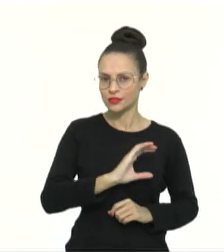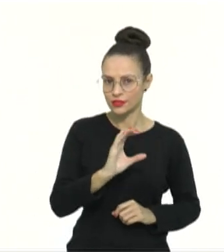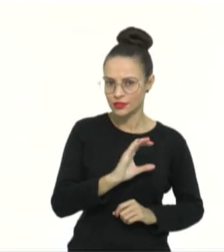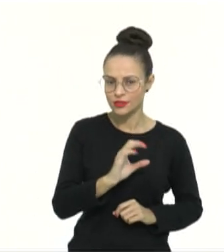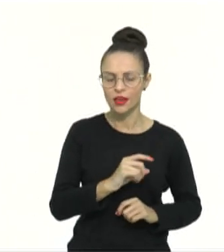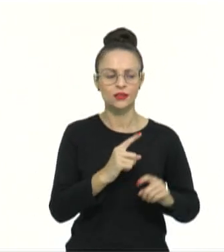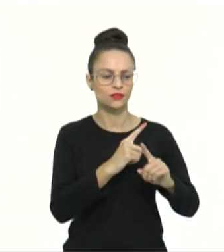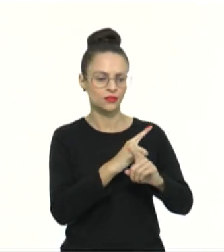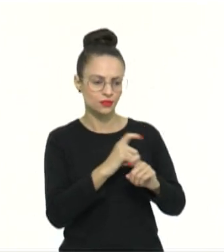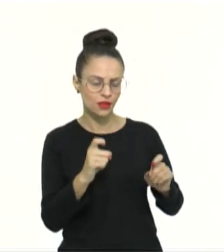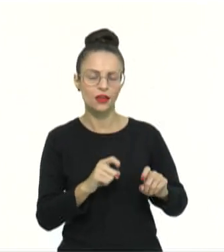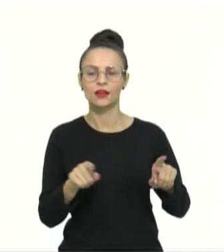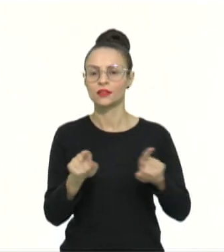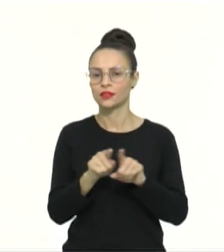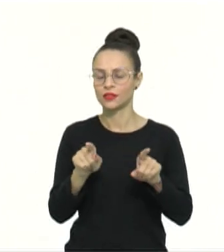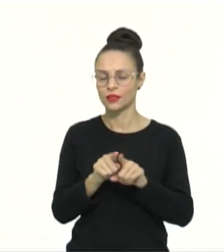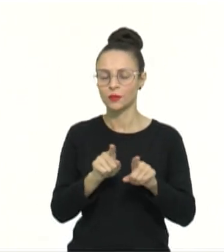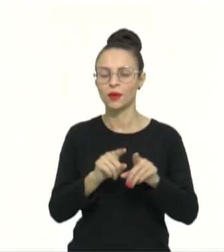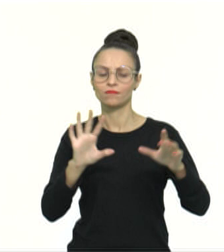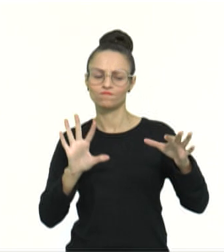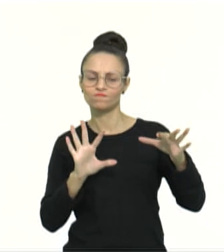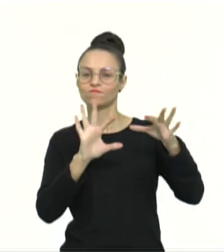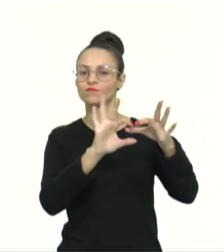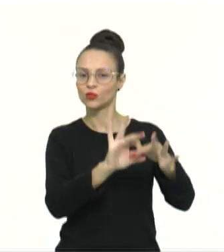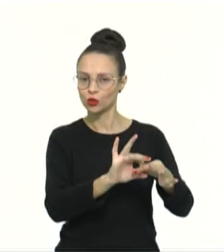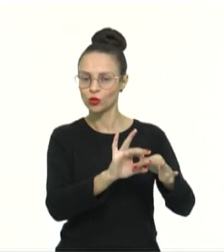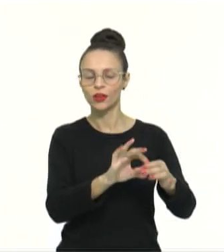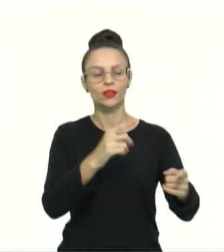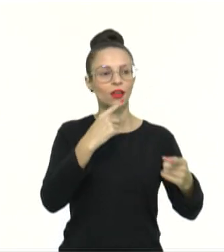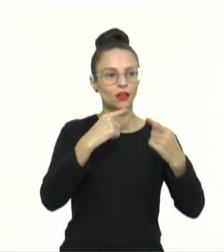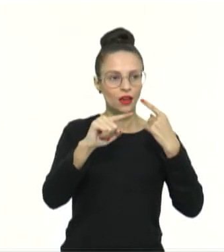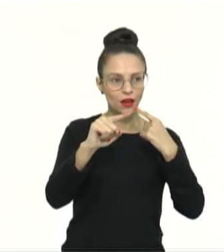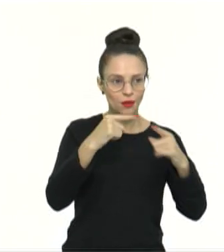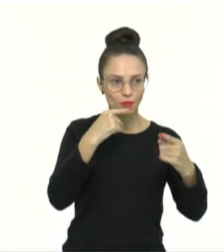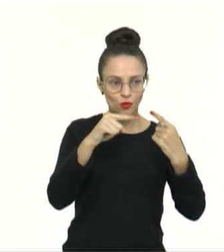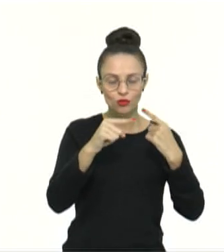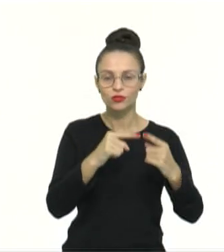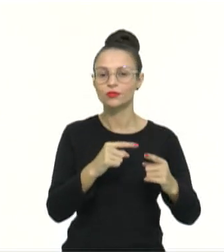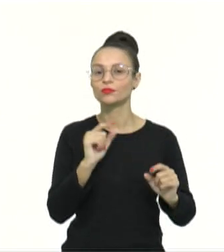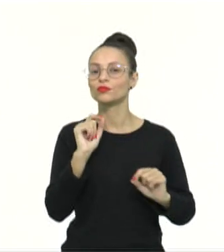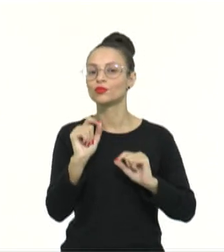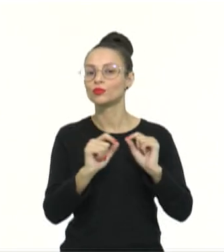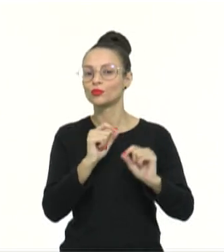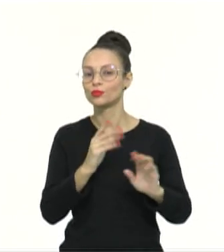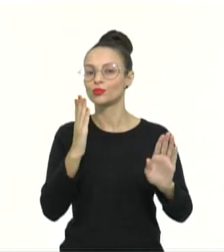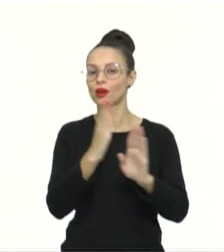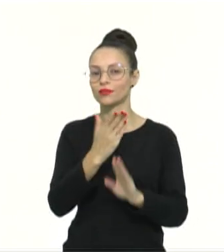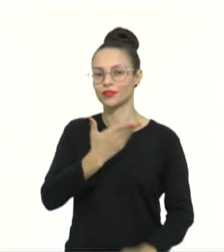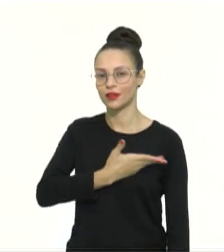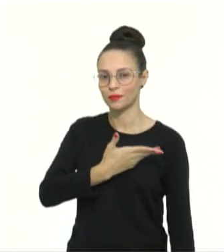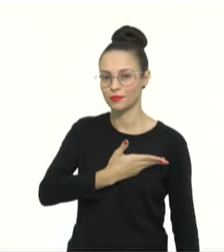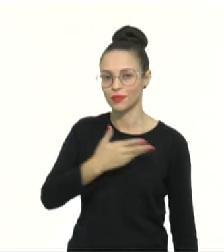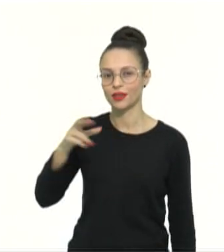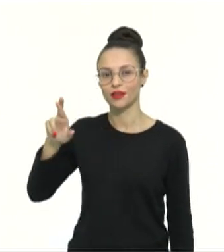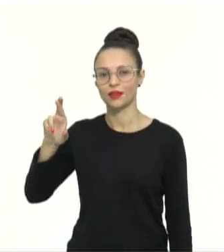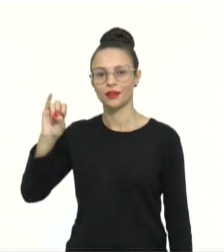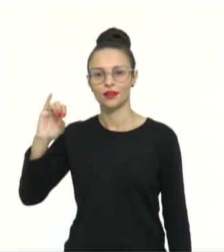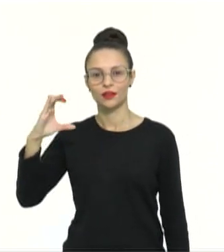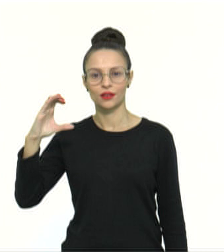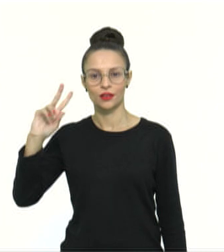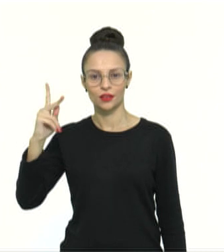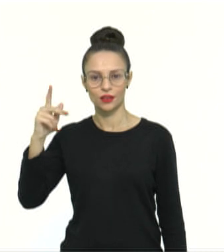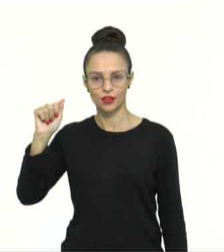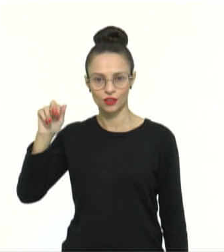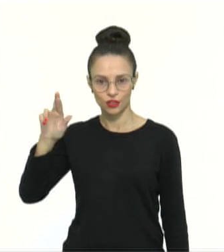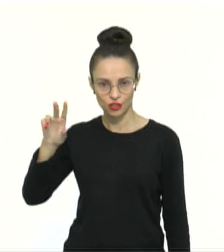é a filologia, ele está muito conectado à música, principalmente ali pela amizade de Richard Wagner, a